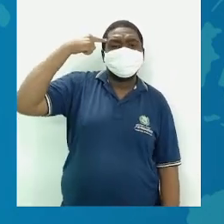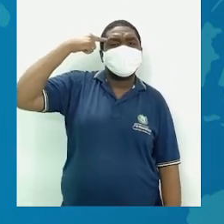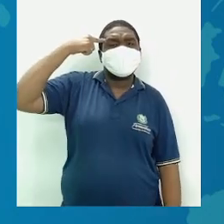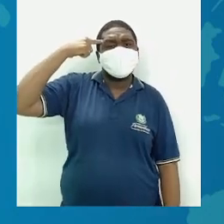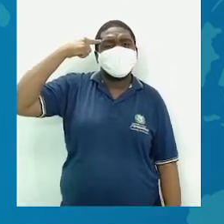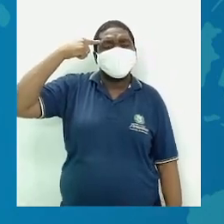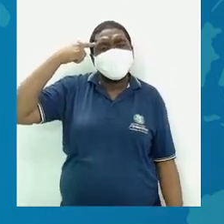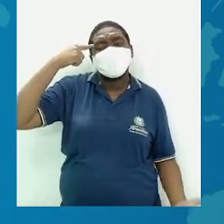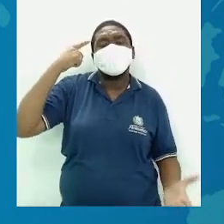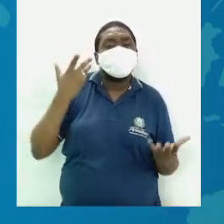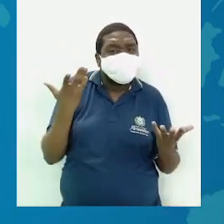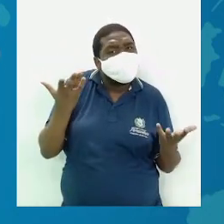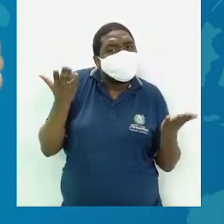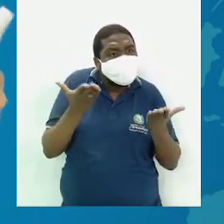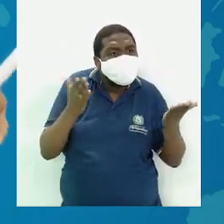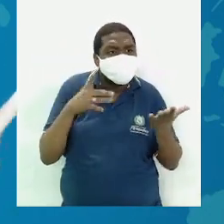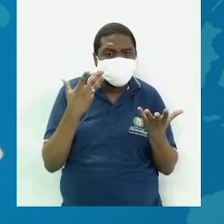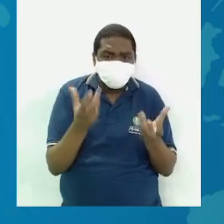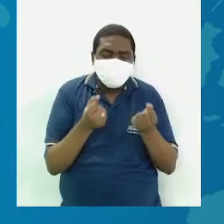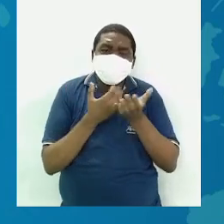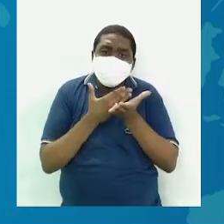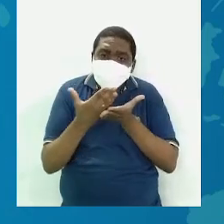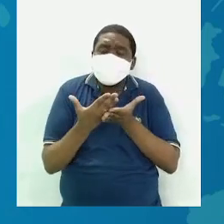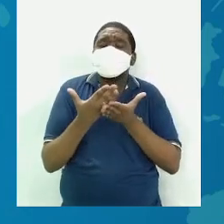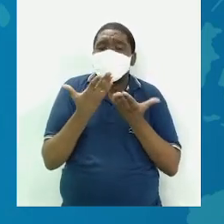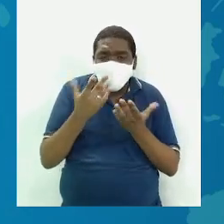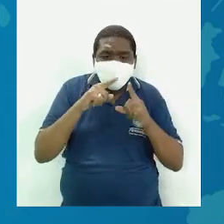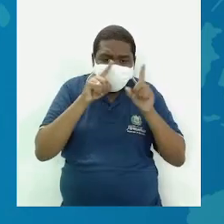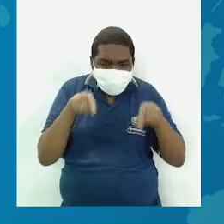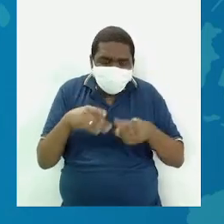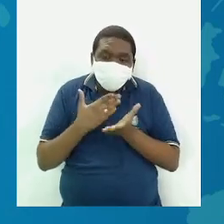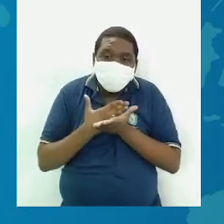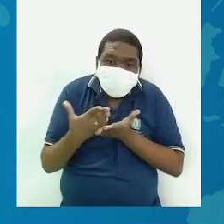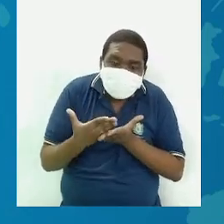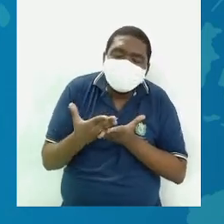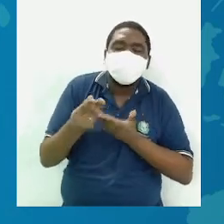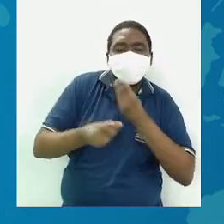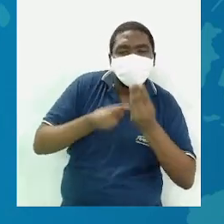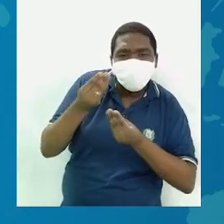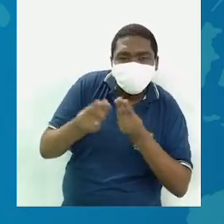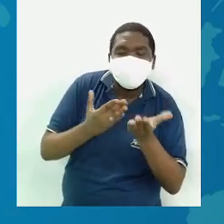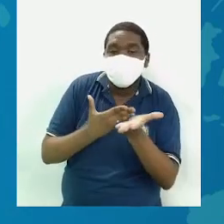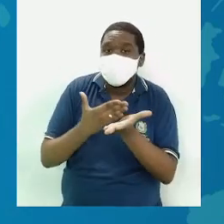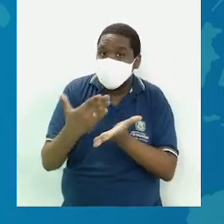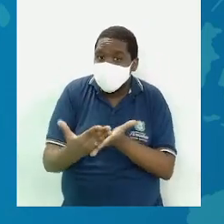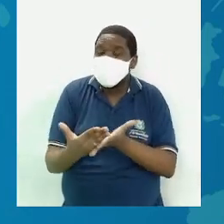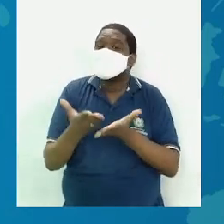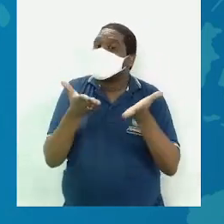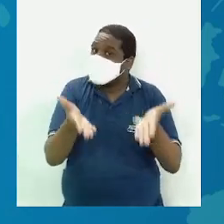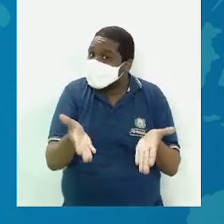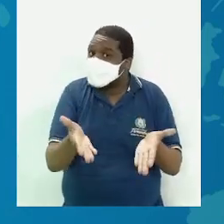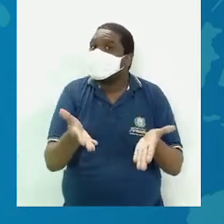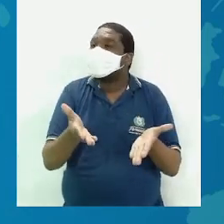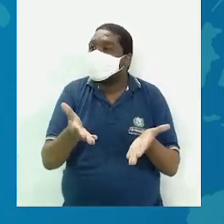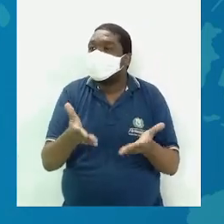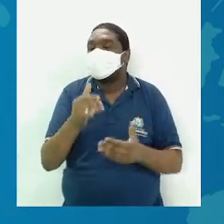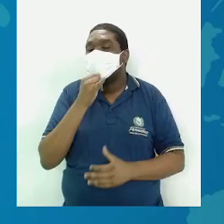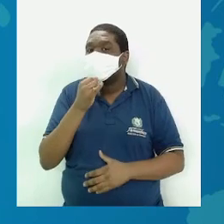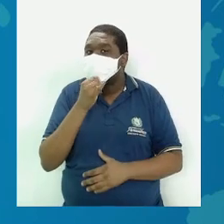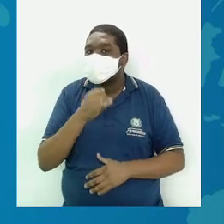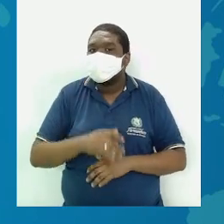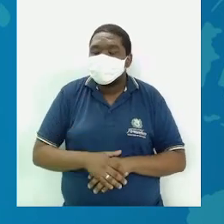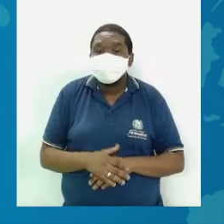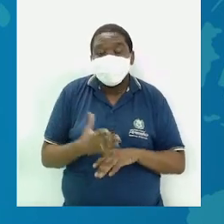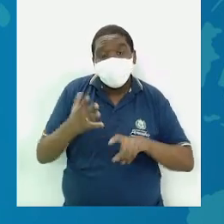né? Vamos pelo início, o projeto inicial de quando começa aquele rompimento da chamada